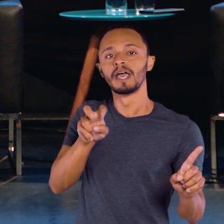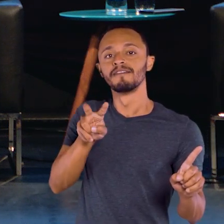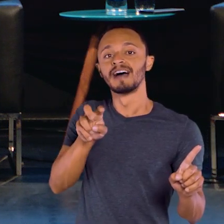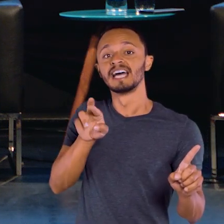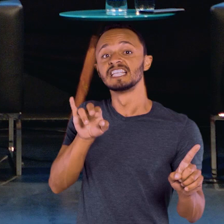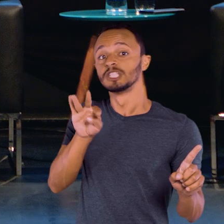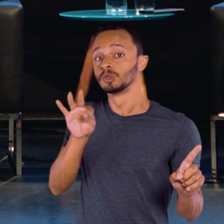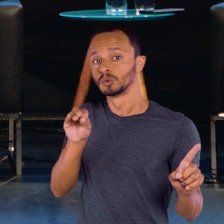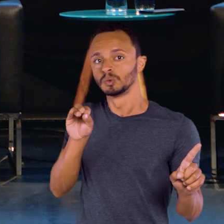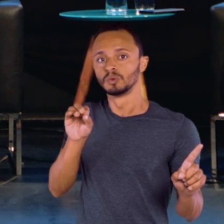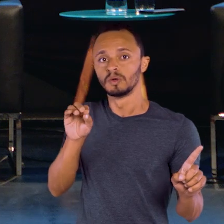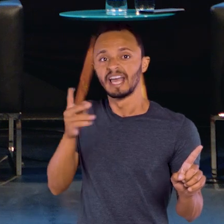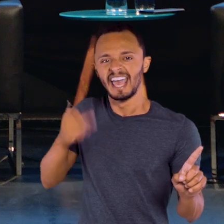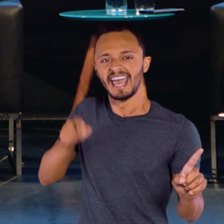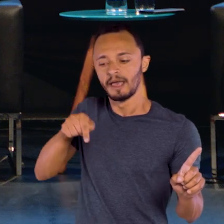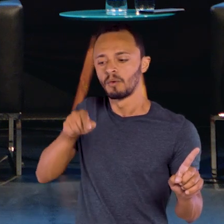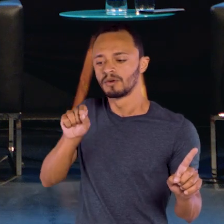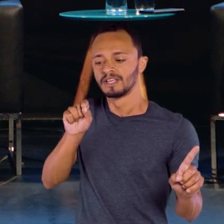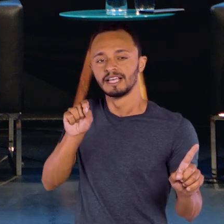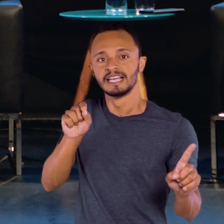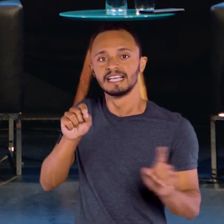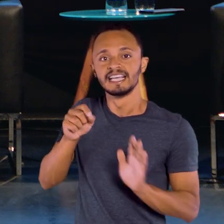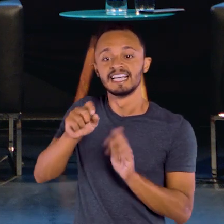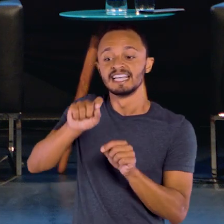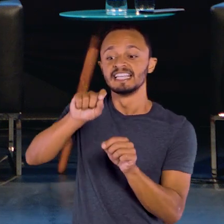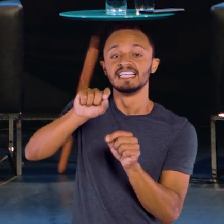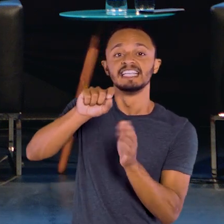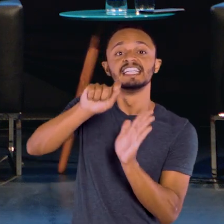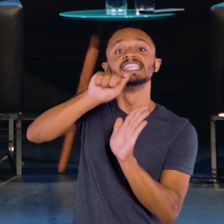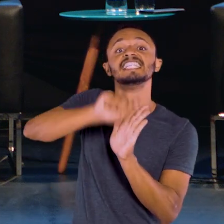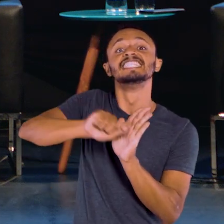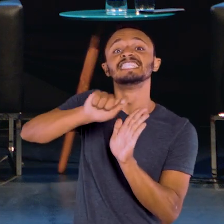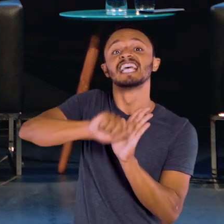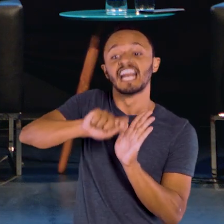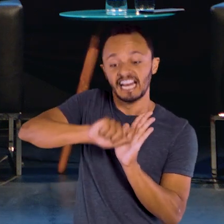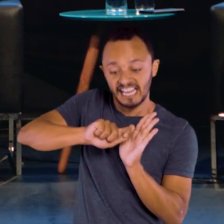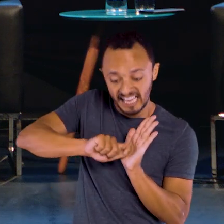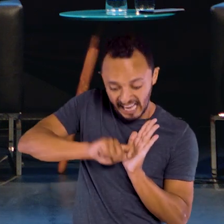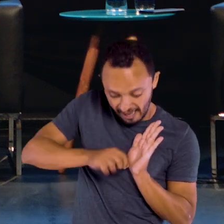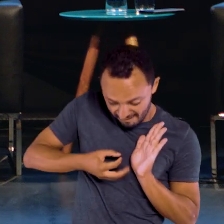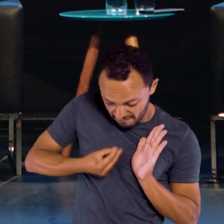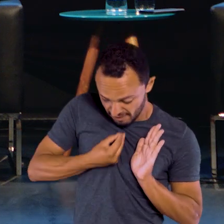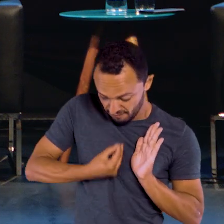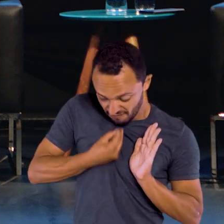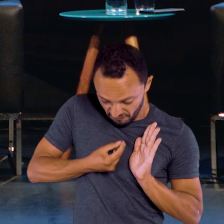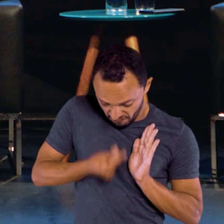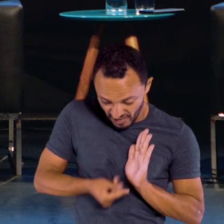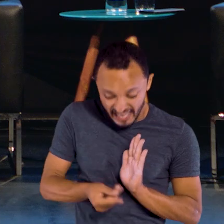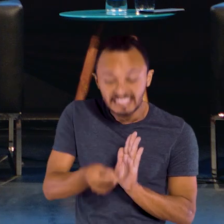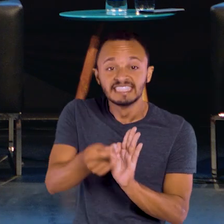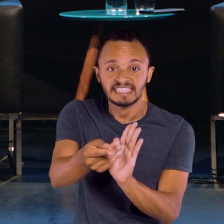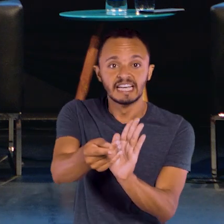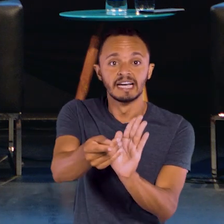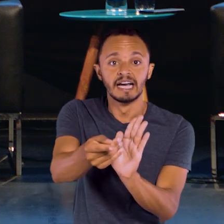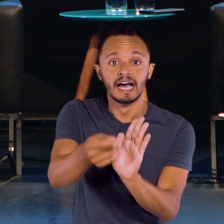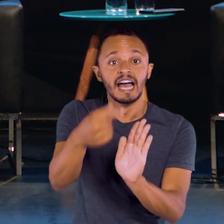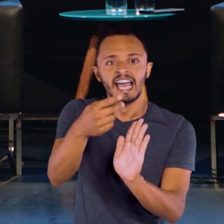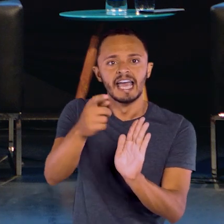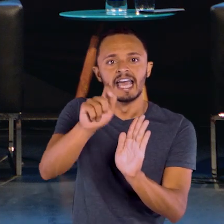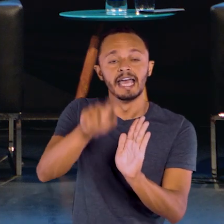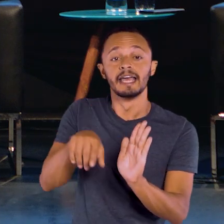bem representativa. Acho que quem está aqui, quem conhece a Eliana, tem bastante noção do que eu estou